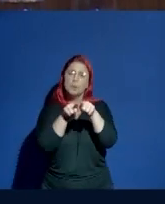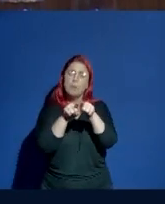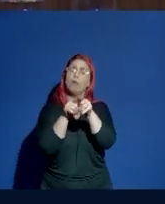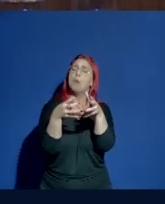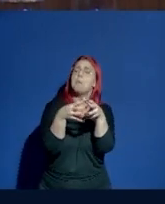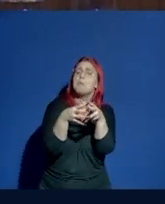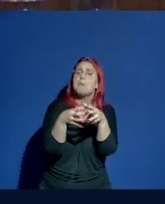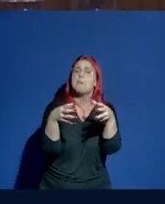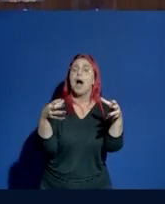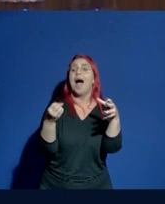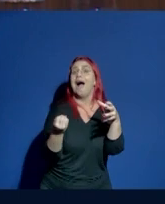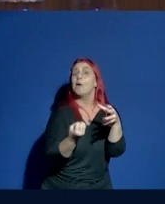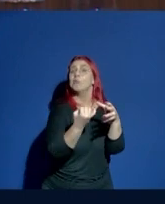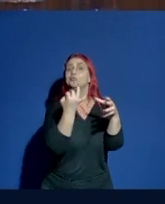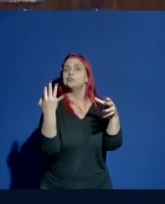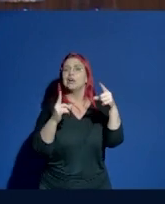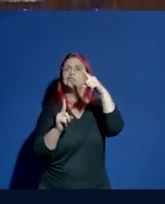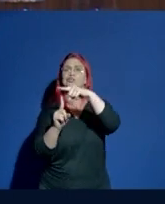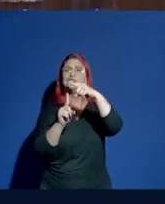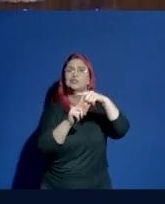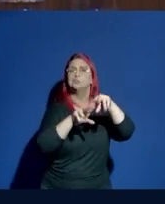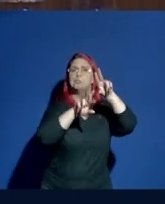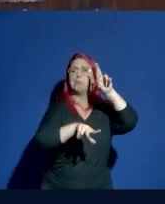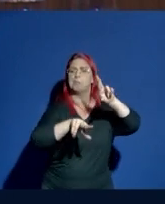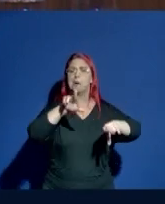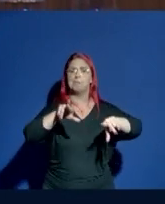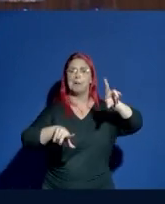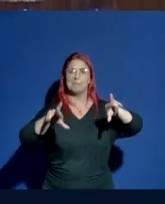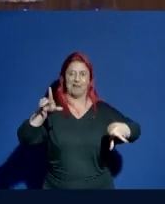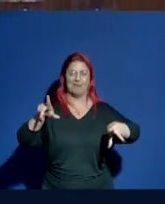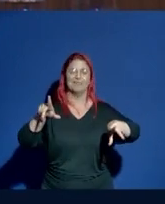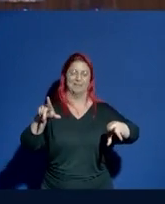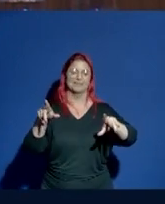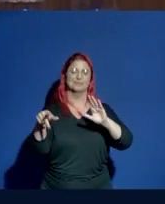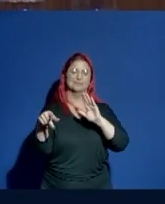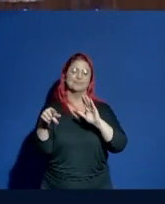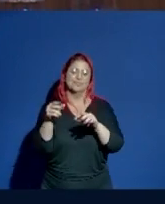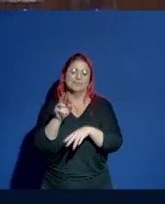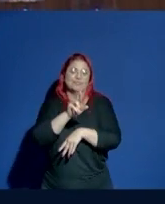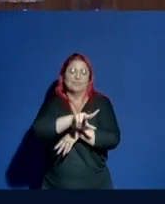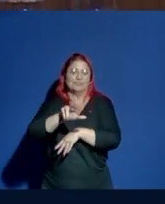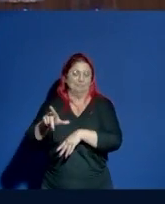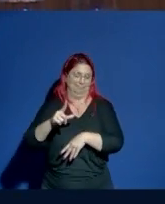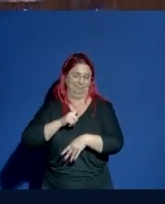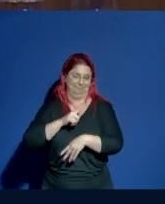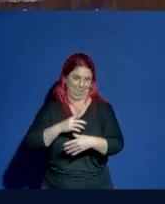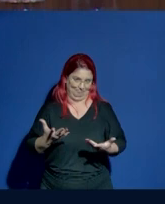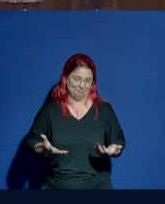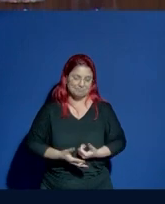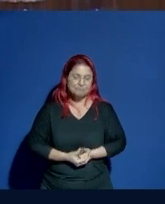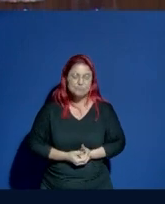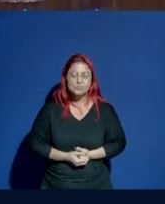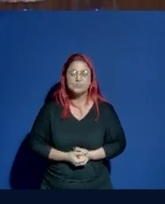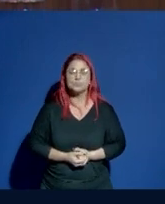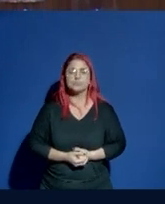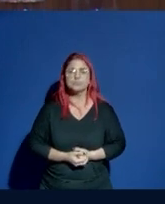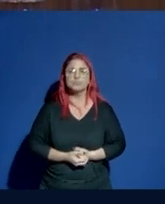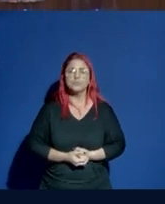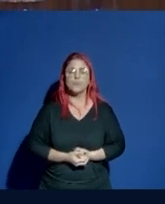a quantidade de isolados, que a gente chama de micro-organismos diferentes, vamos falar assim,